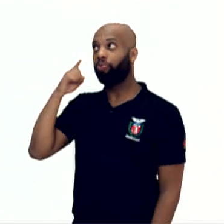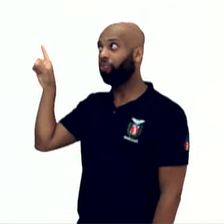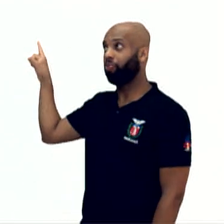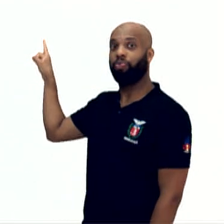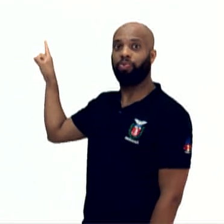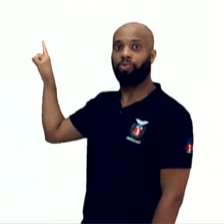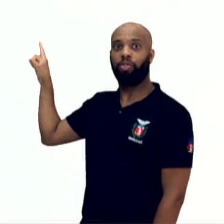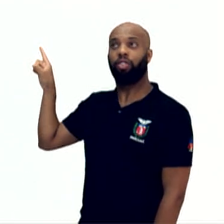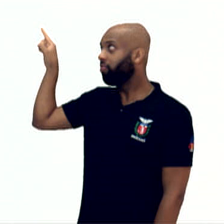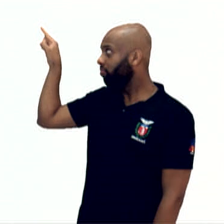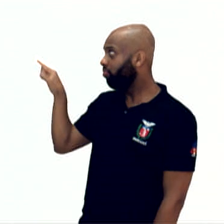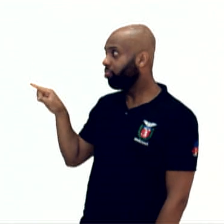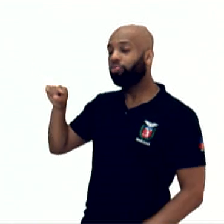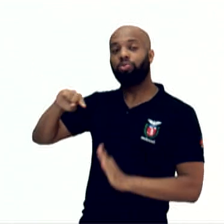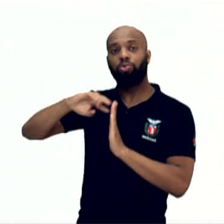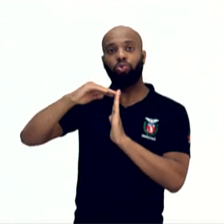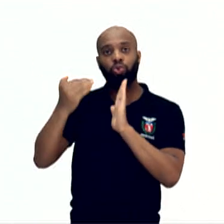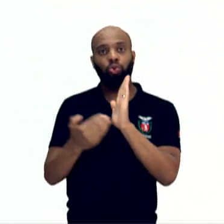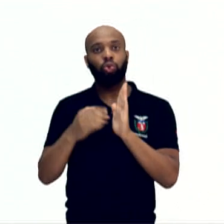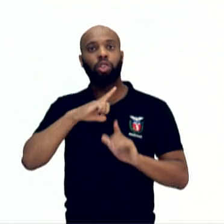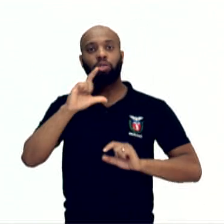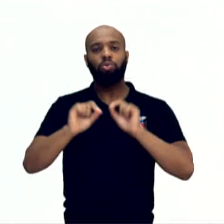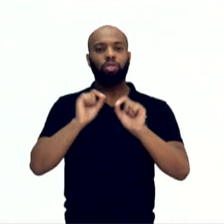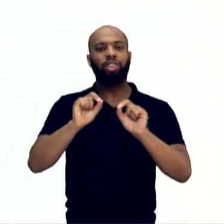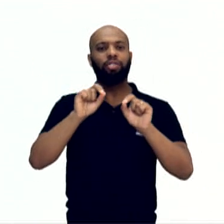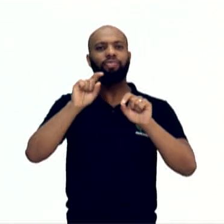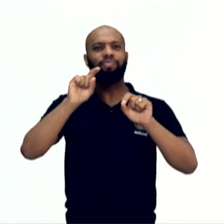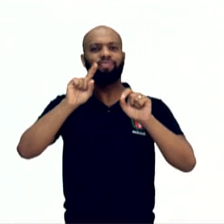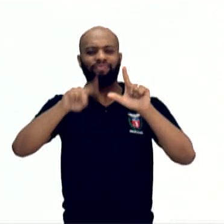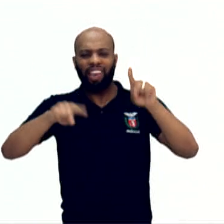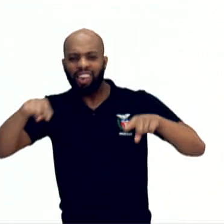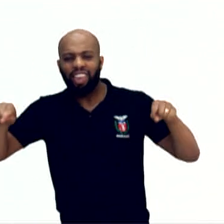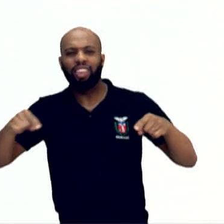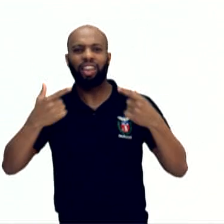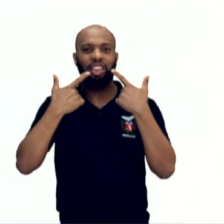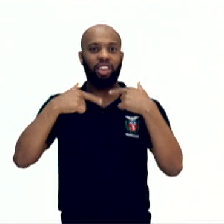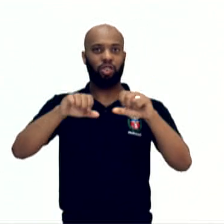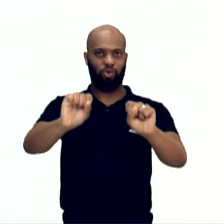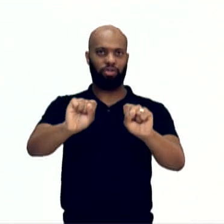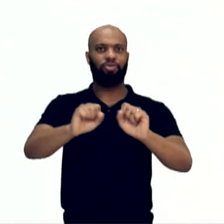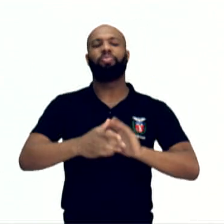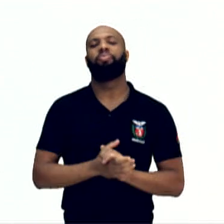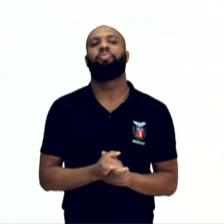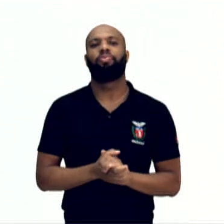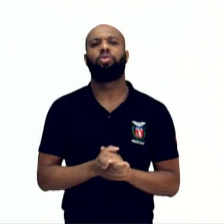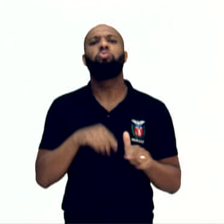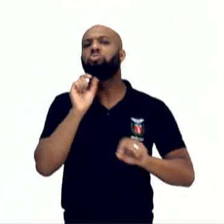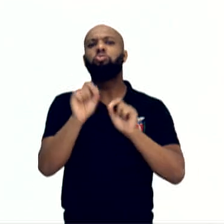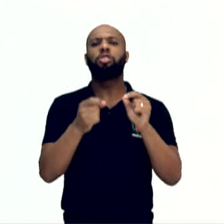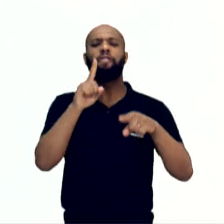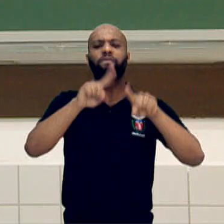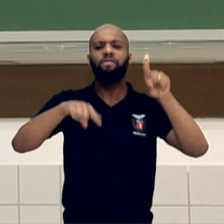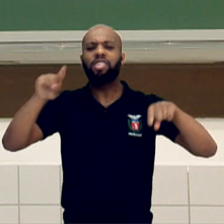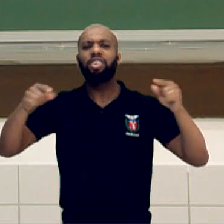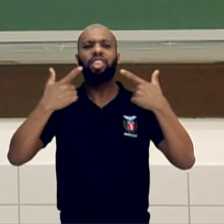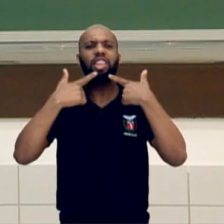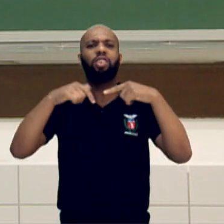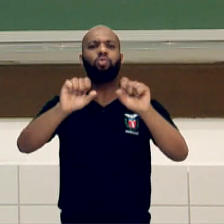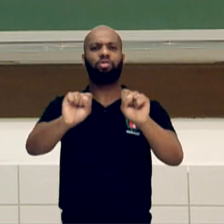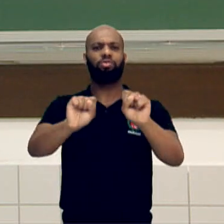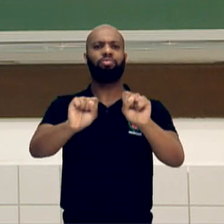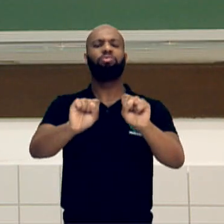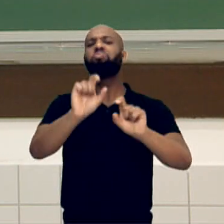são. Isso tudo relacionado à variedade, variante linguística. Olha só, o que será que é